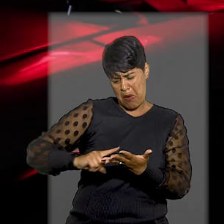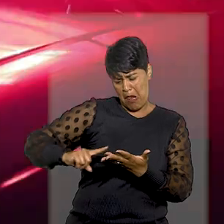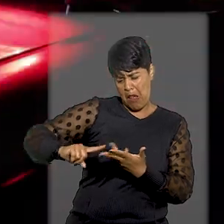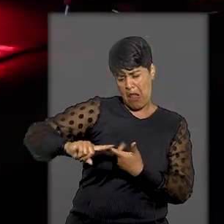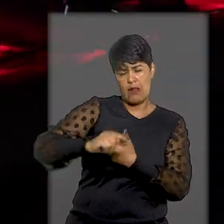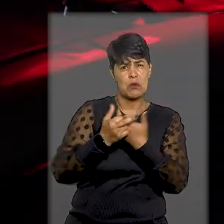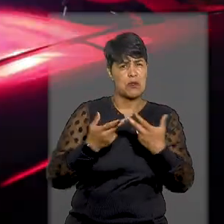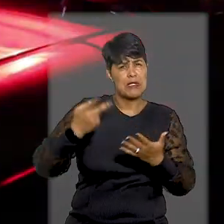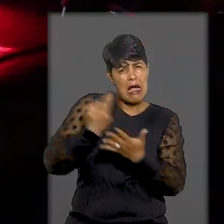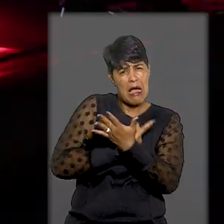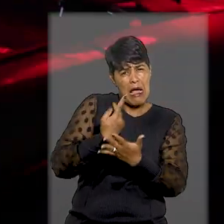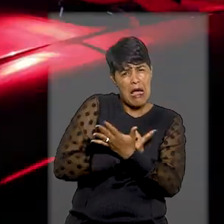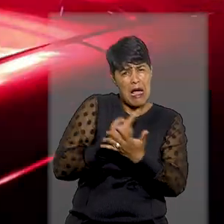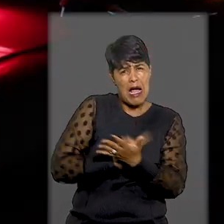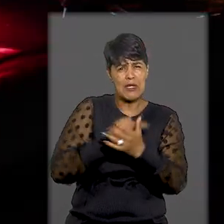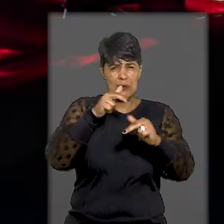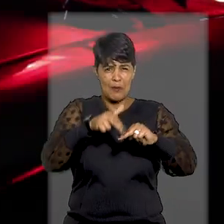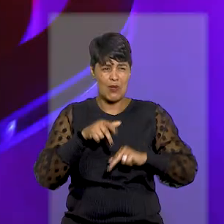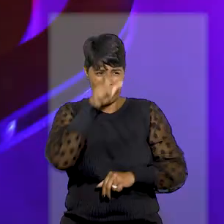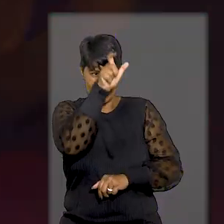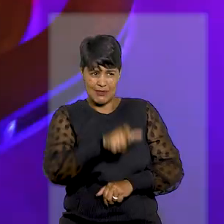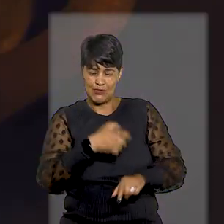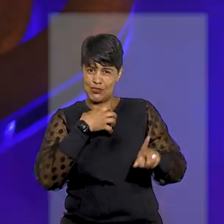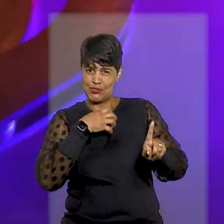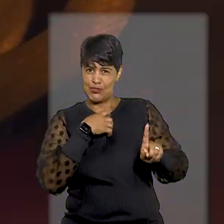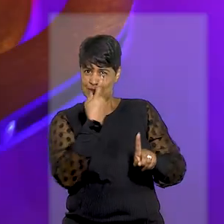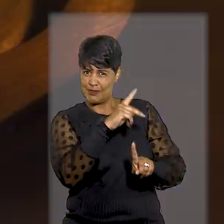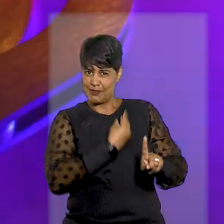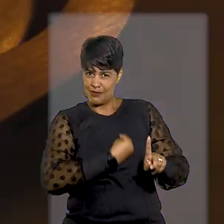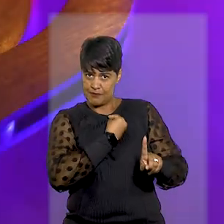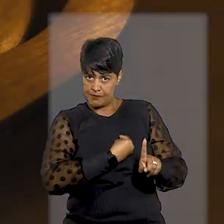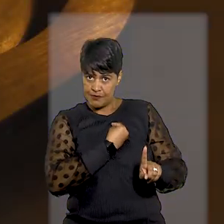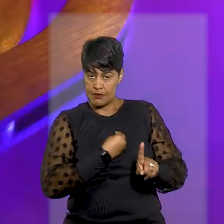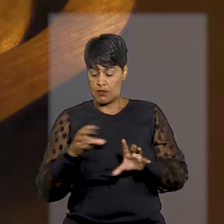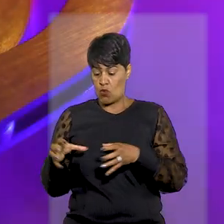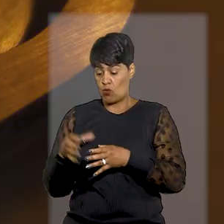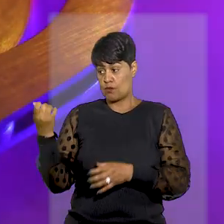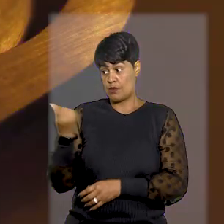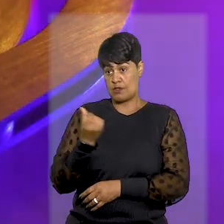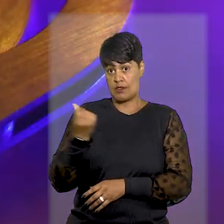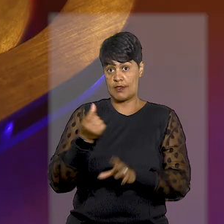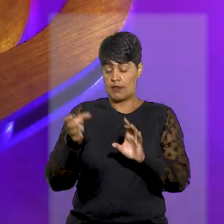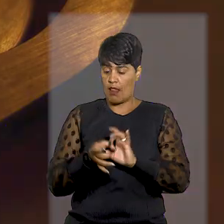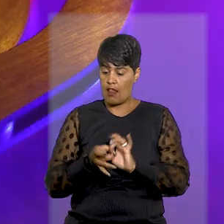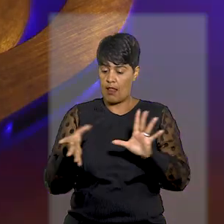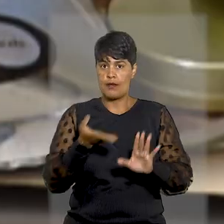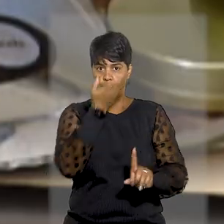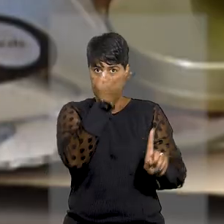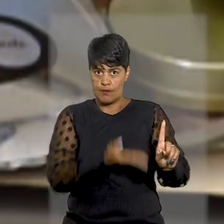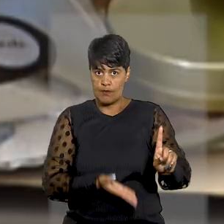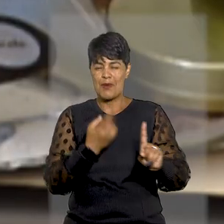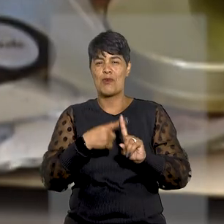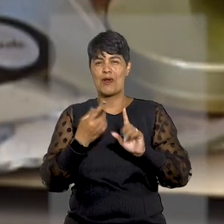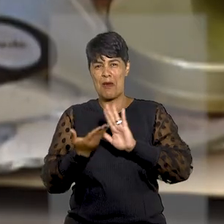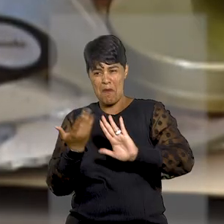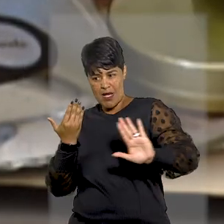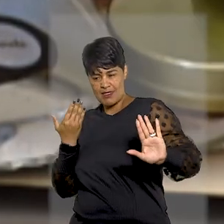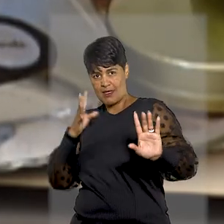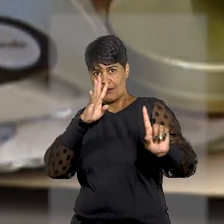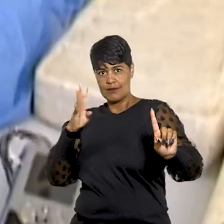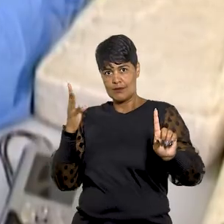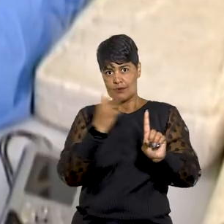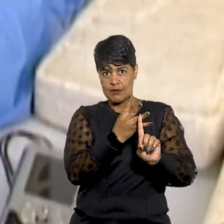injustiças decorrentes da origem social do acusado a sexta turma do STJ absorveu um jovem que foi condenado por tráfico de drogas